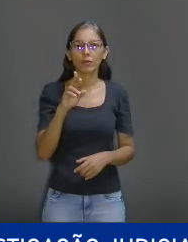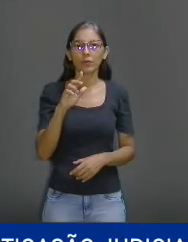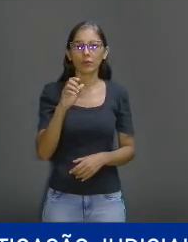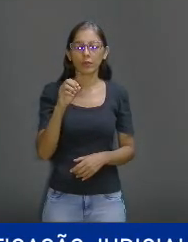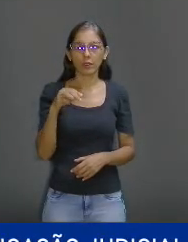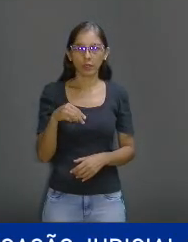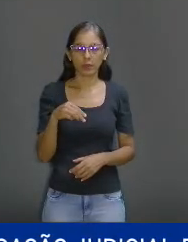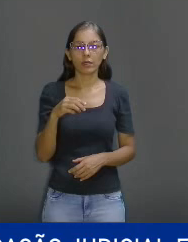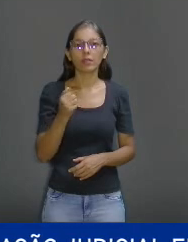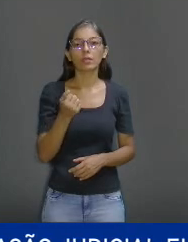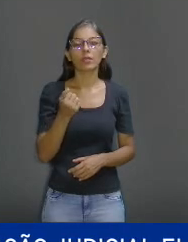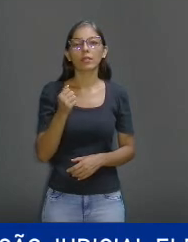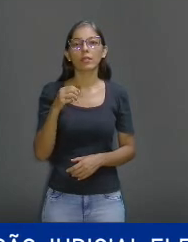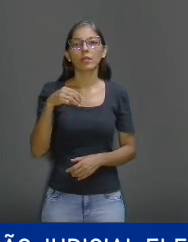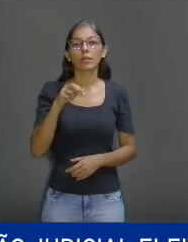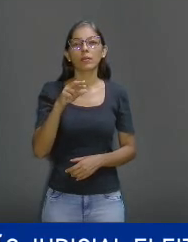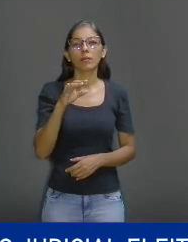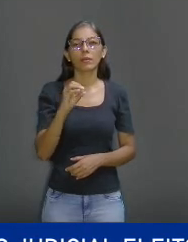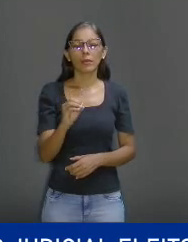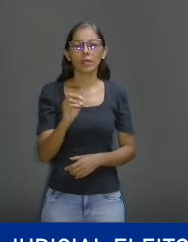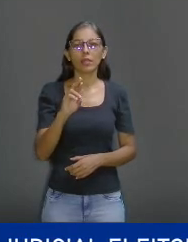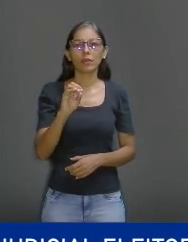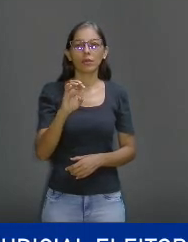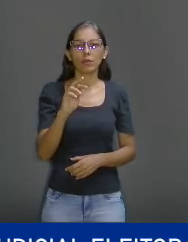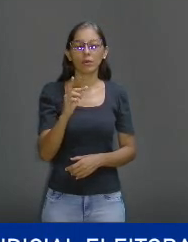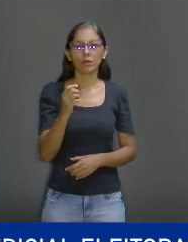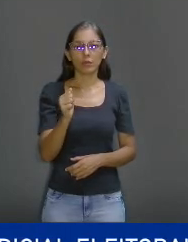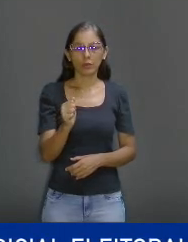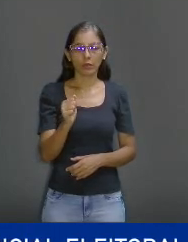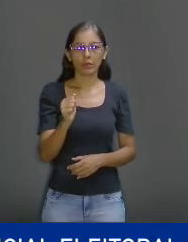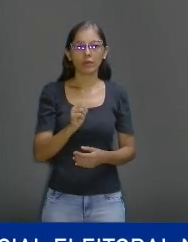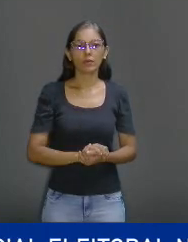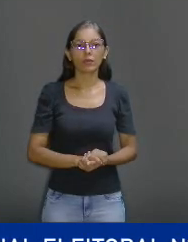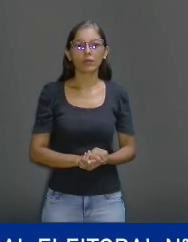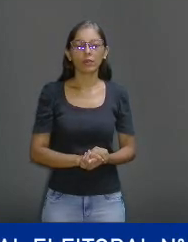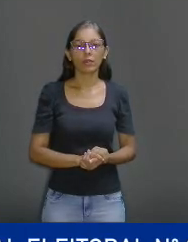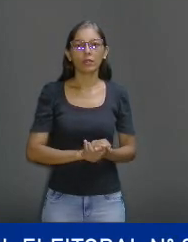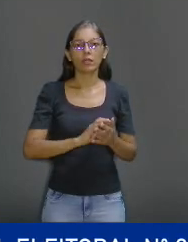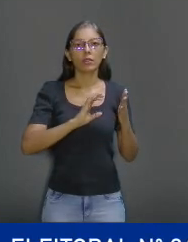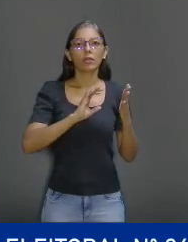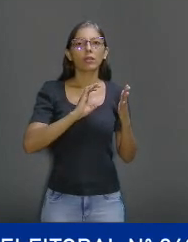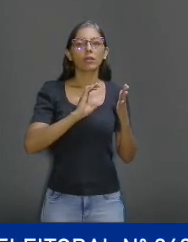de Matos Neto e Coligação Trabalhando pelo Povo.